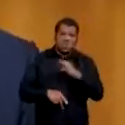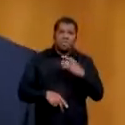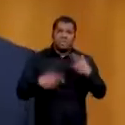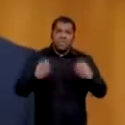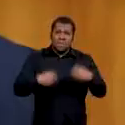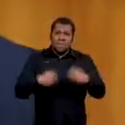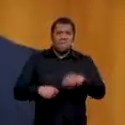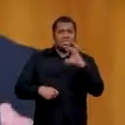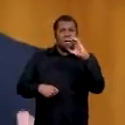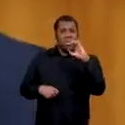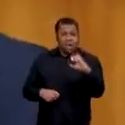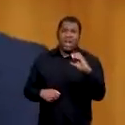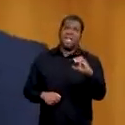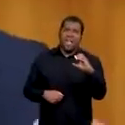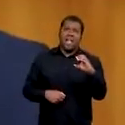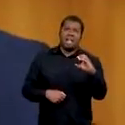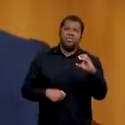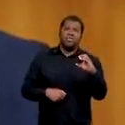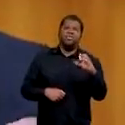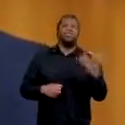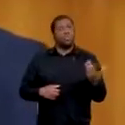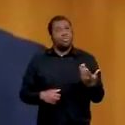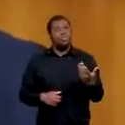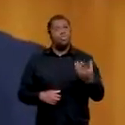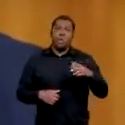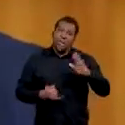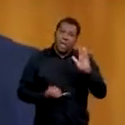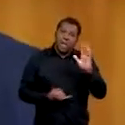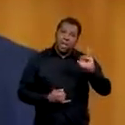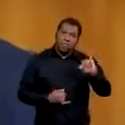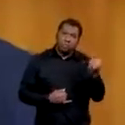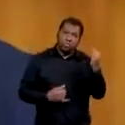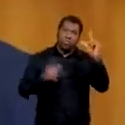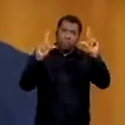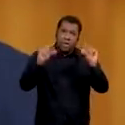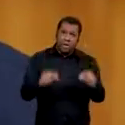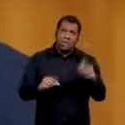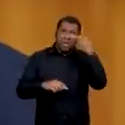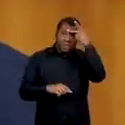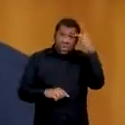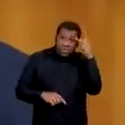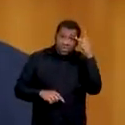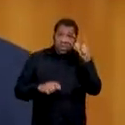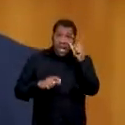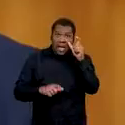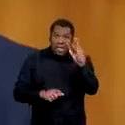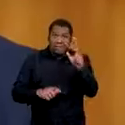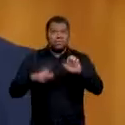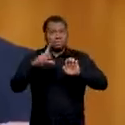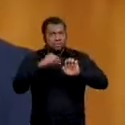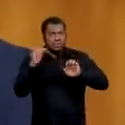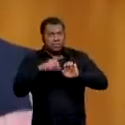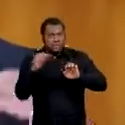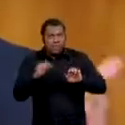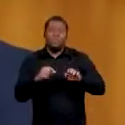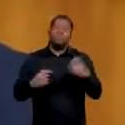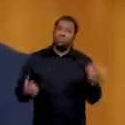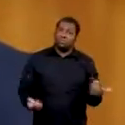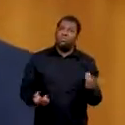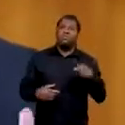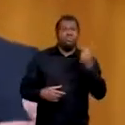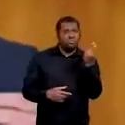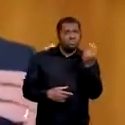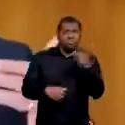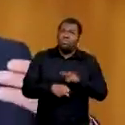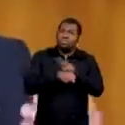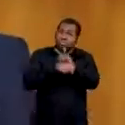a custo baixo para que o povo que quer empreender possa pegar dinheiro emprestado. E aí a gente vai começar a melhorar o